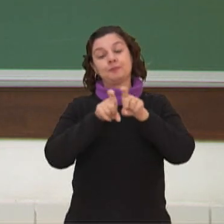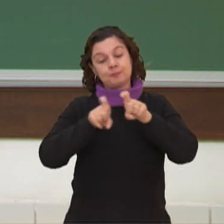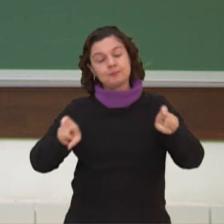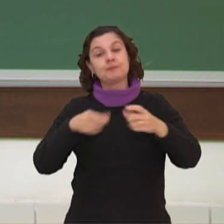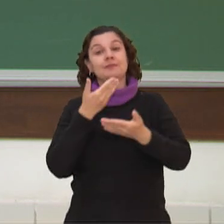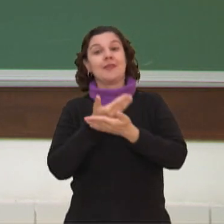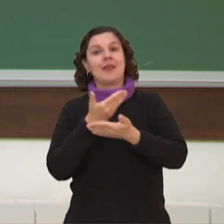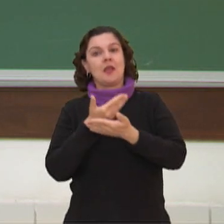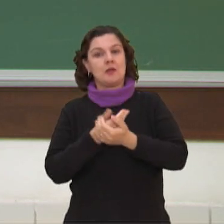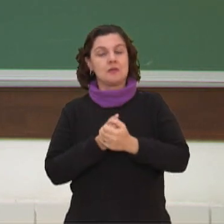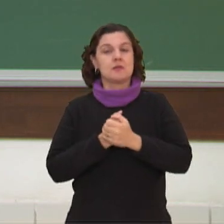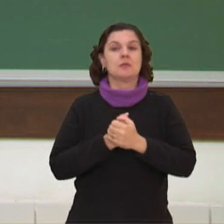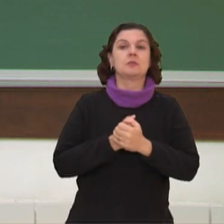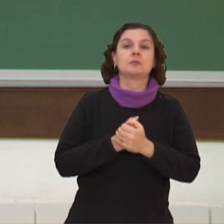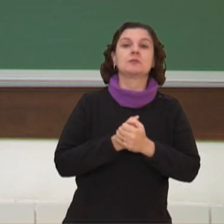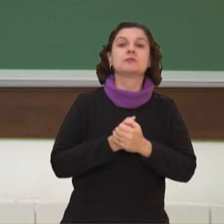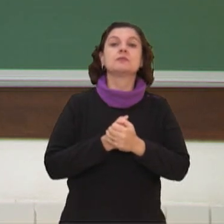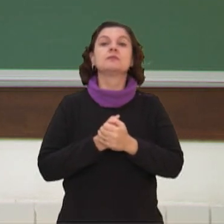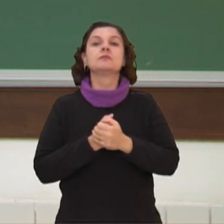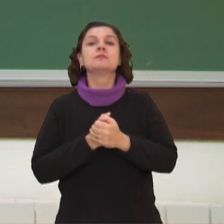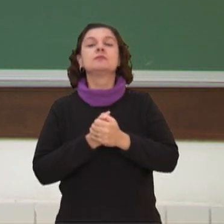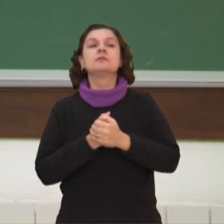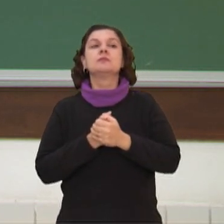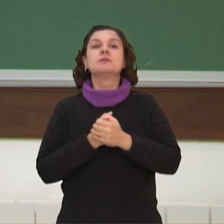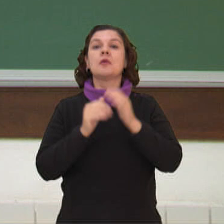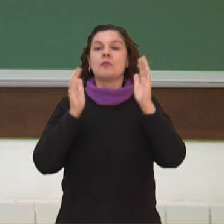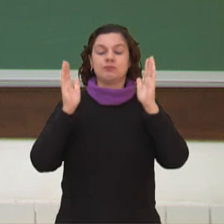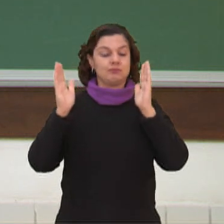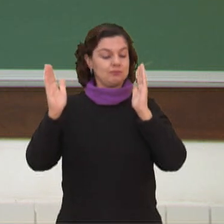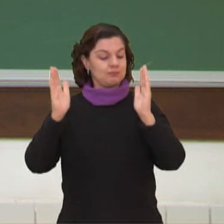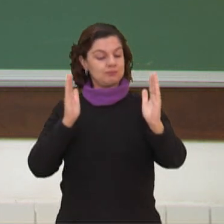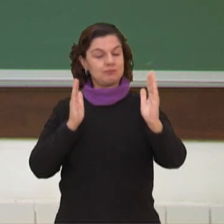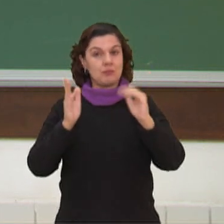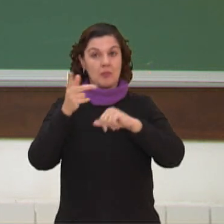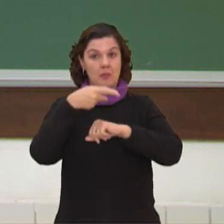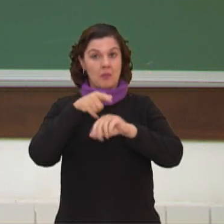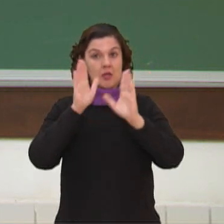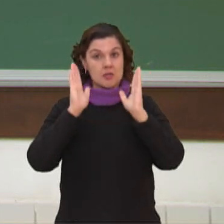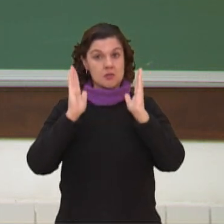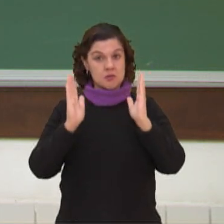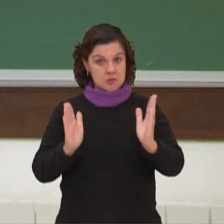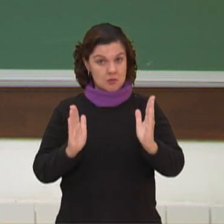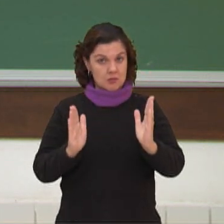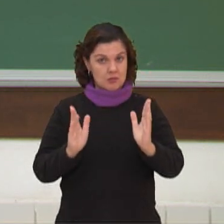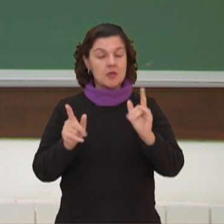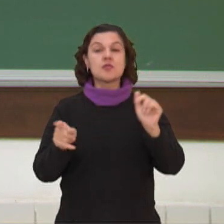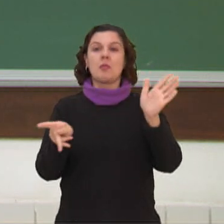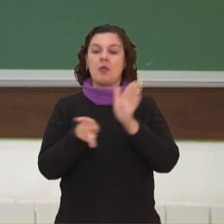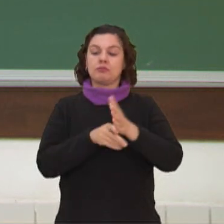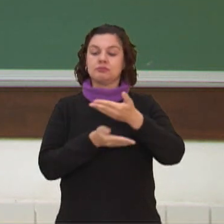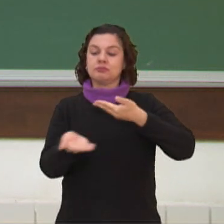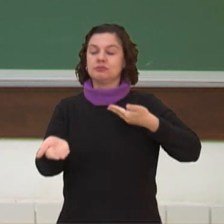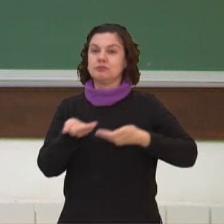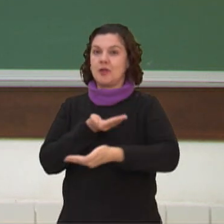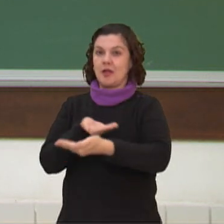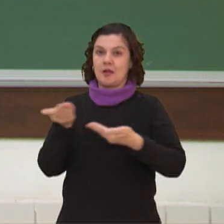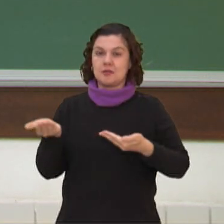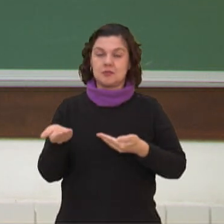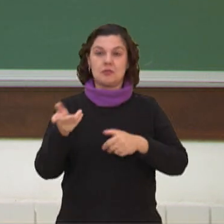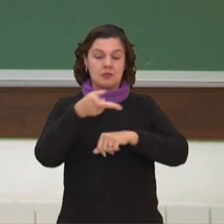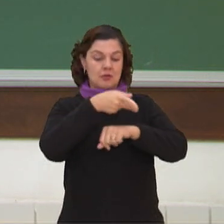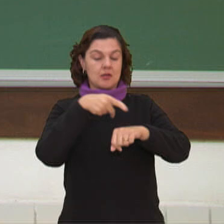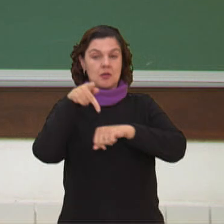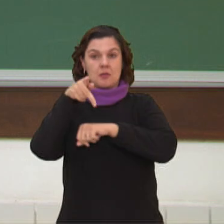aula que eu tiver a oportunidade. Entre países, isso é uma questão que faz parte da diplomacia. Não